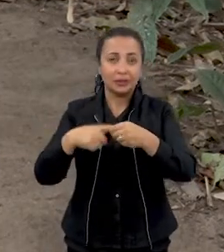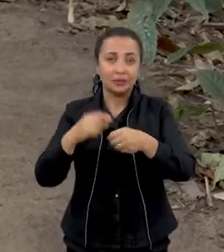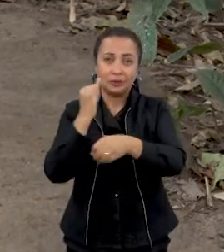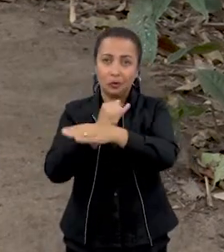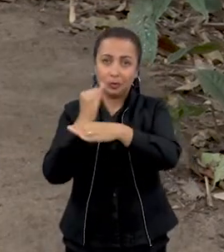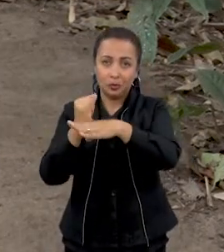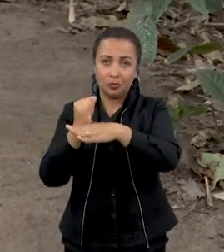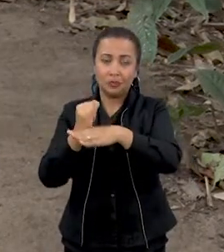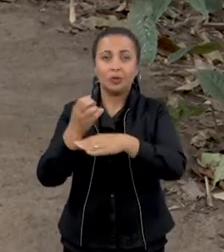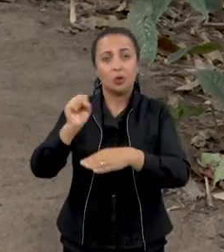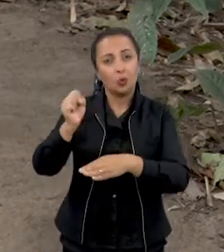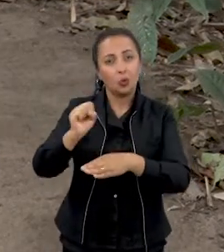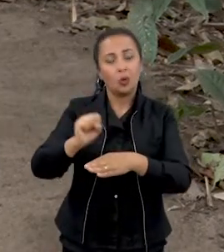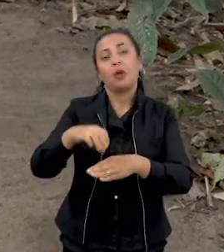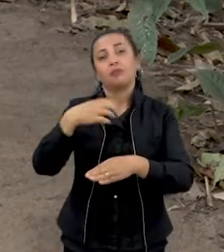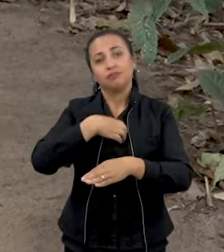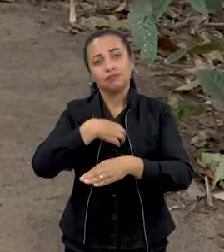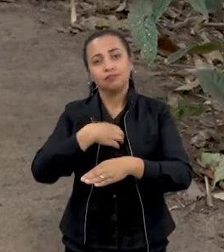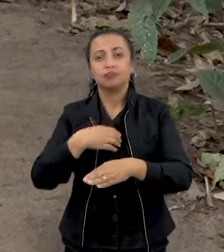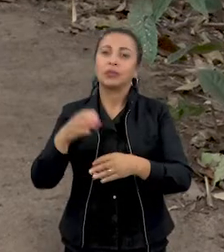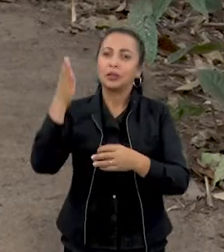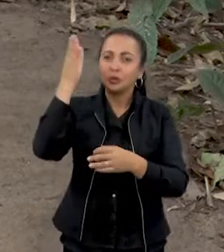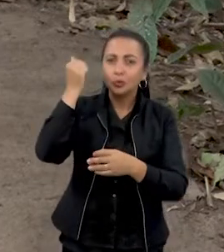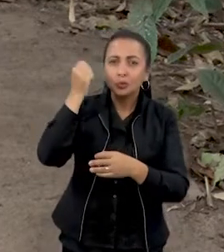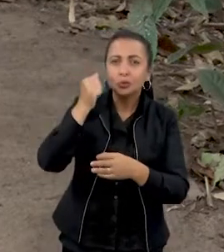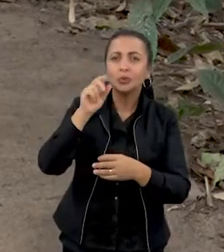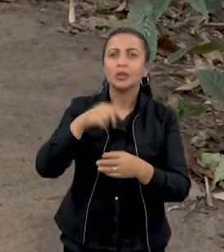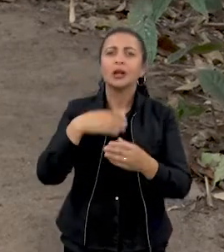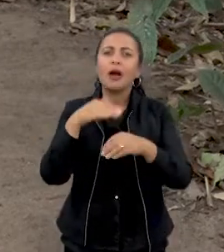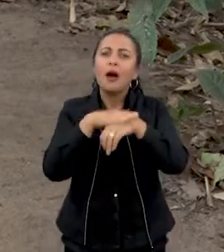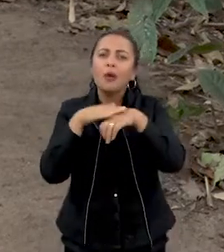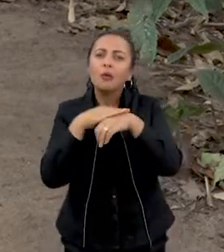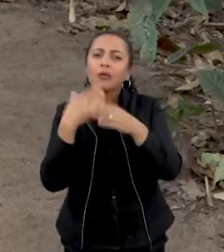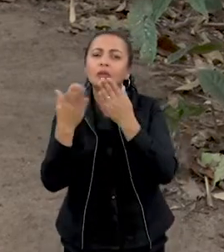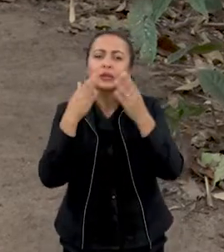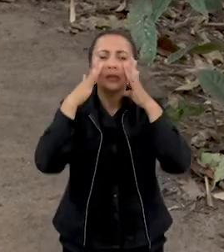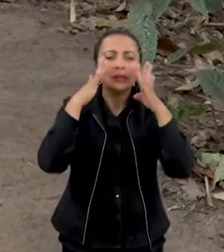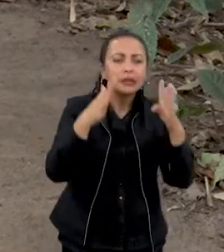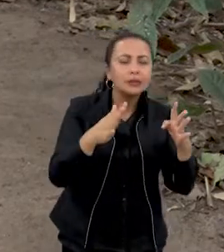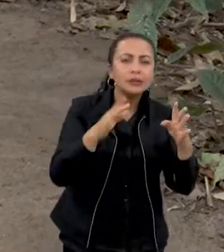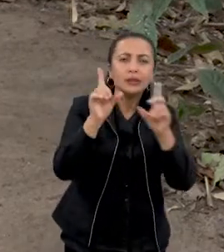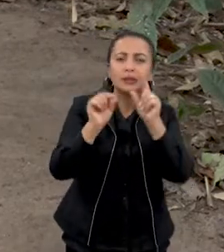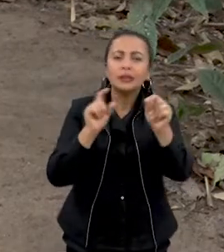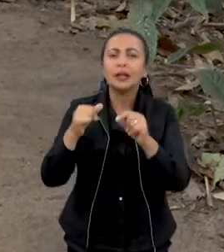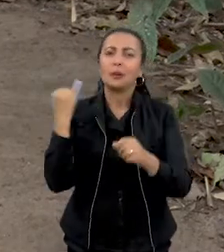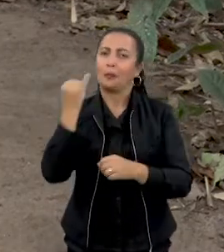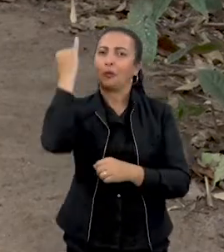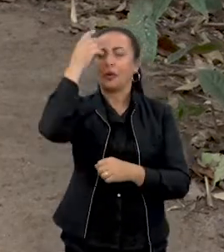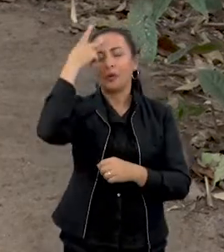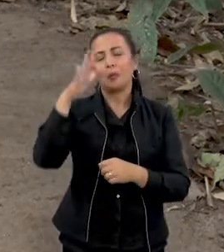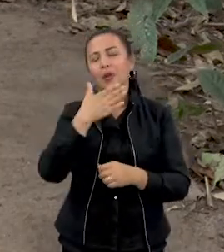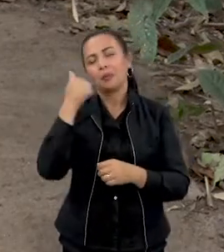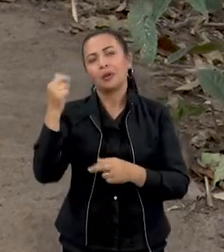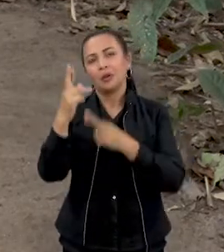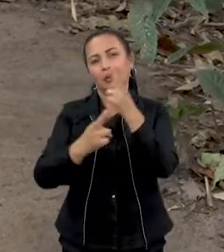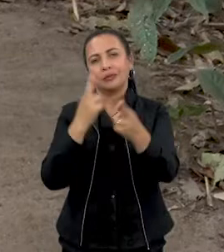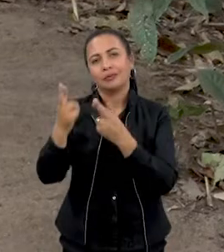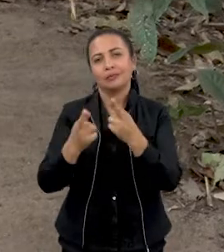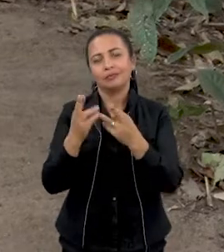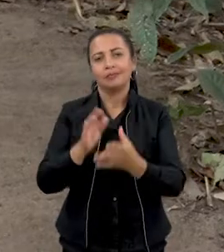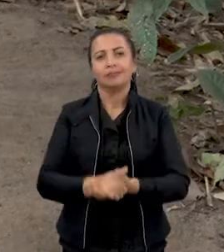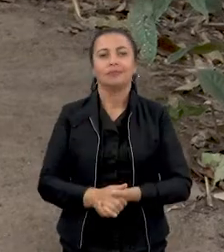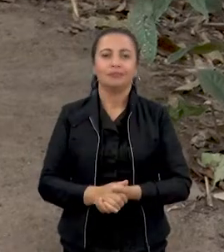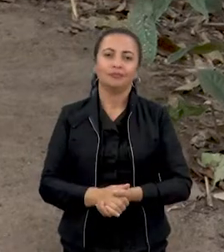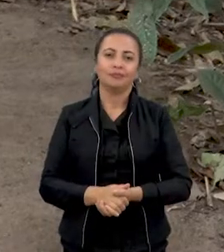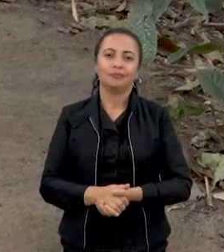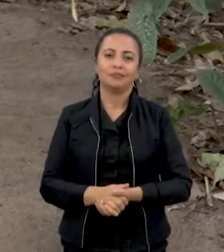de Tapetinga, no sudoeste da Bahia, foi constatado que o diálogo e a atenção a detalhes são fundamentais para o sucesso dessa